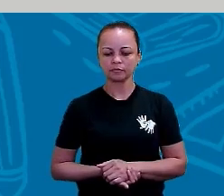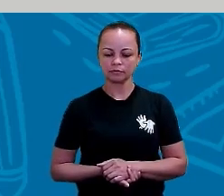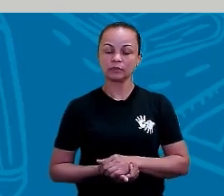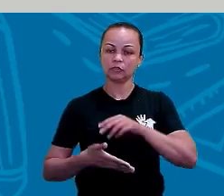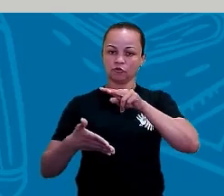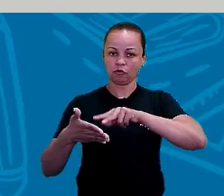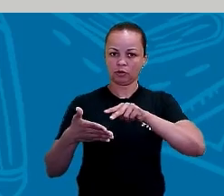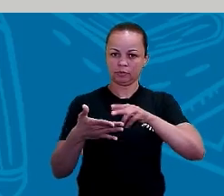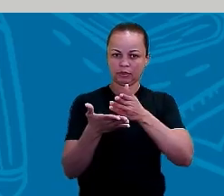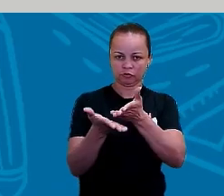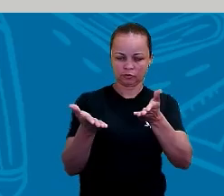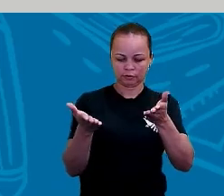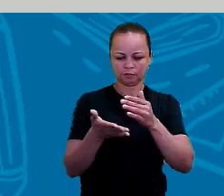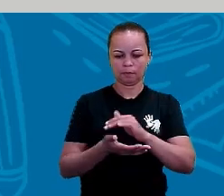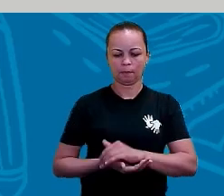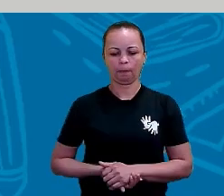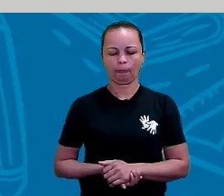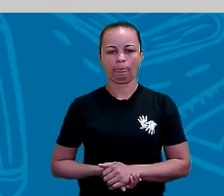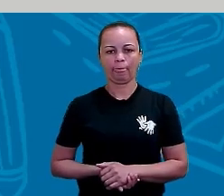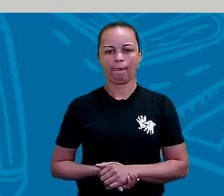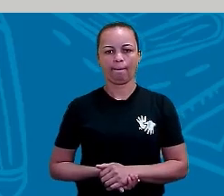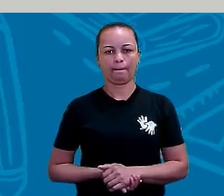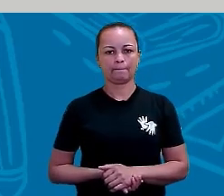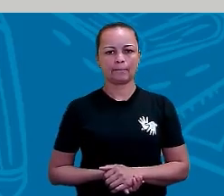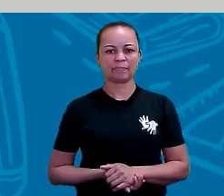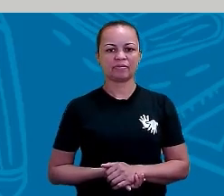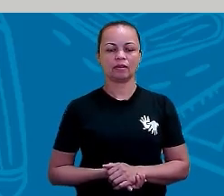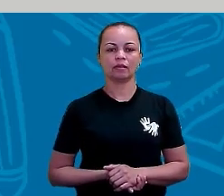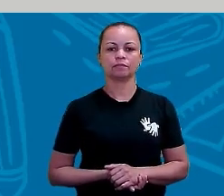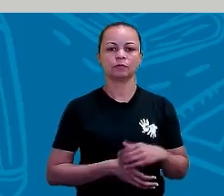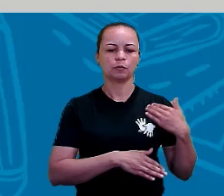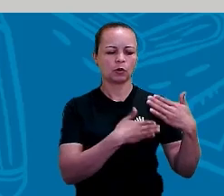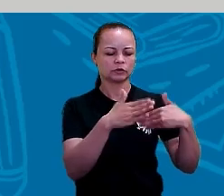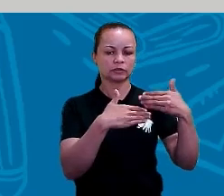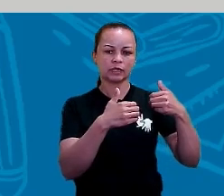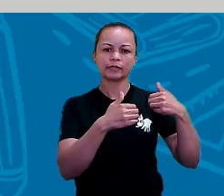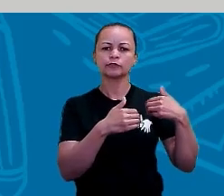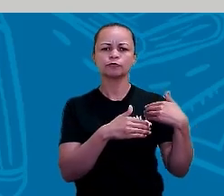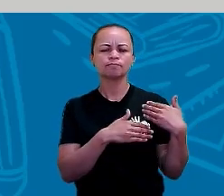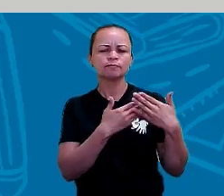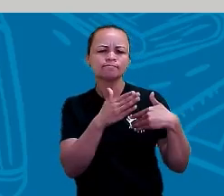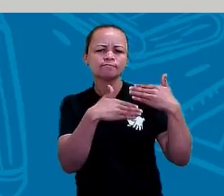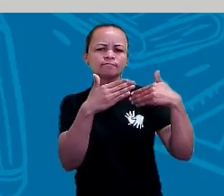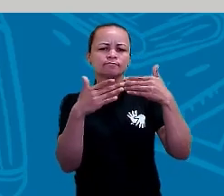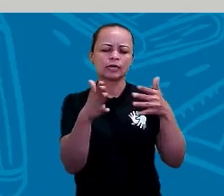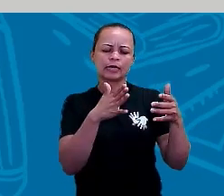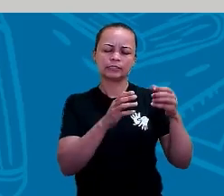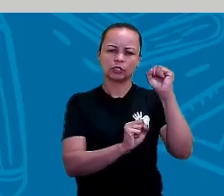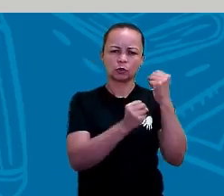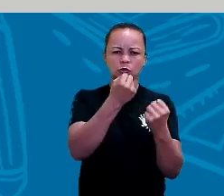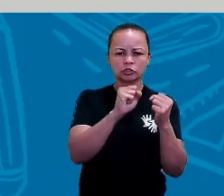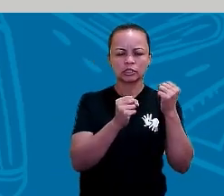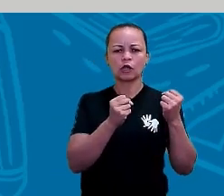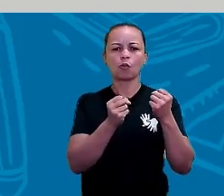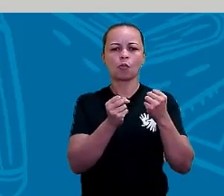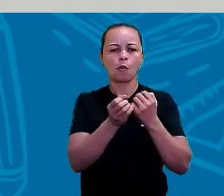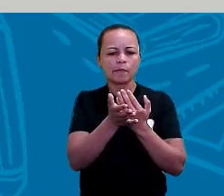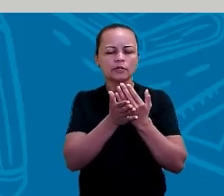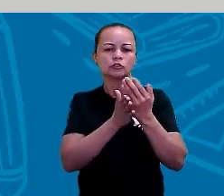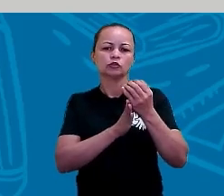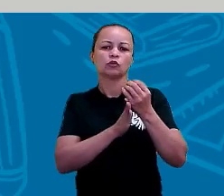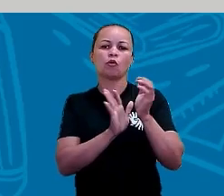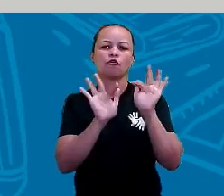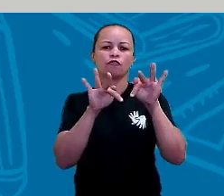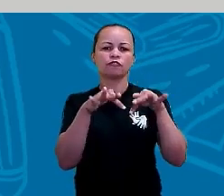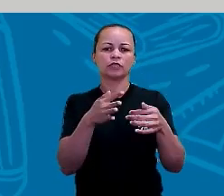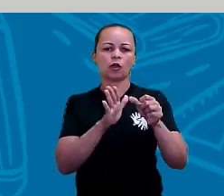leitura que eu vou fazer aqui para vocês. Vê só. O processo de desenvolvimento industrial começou no fim do século